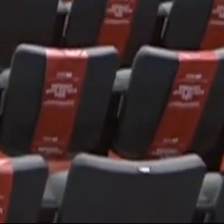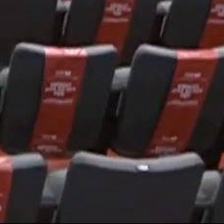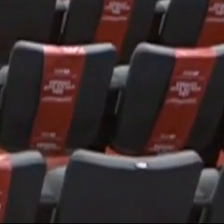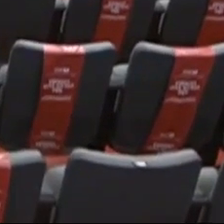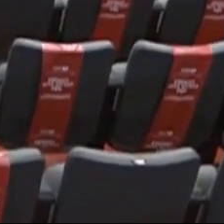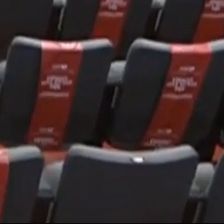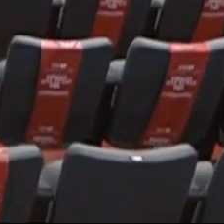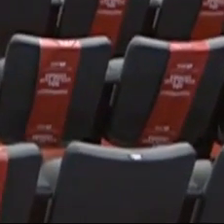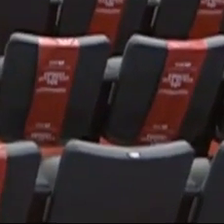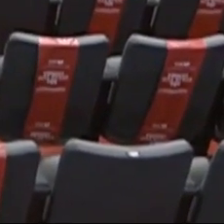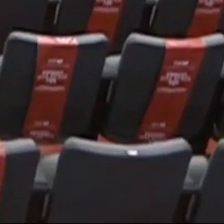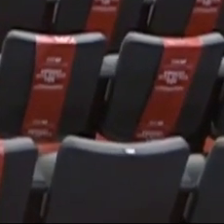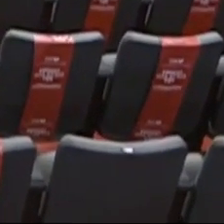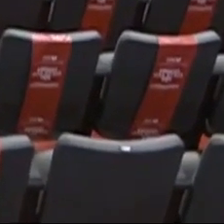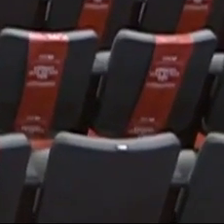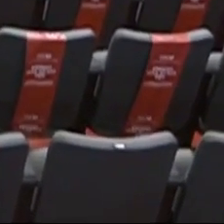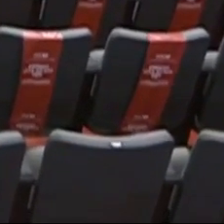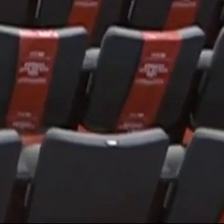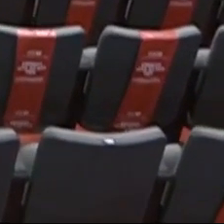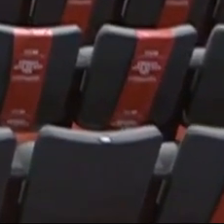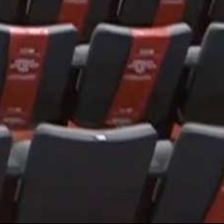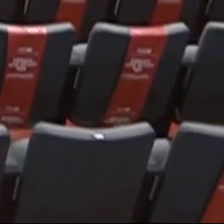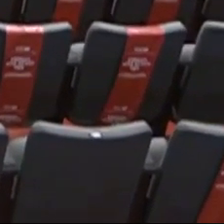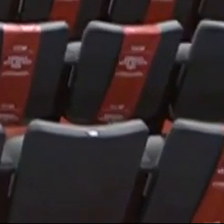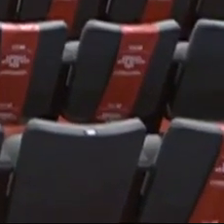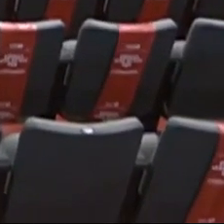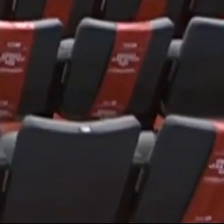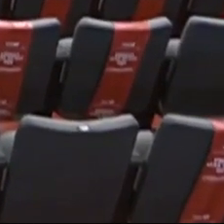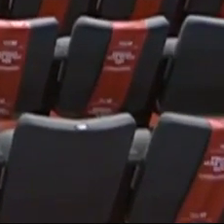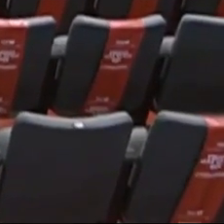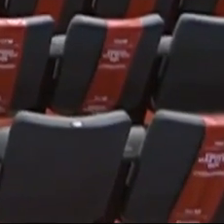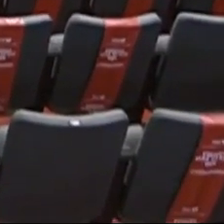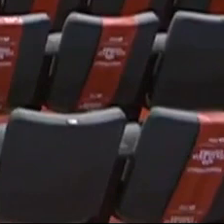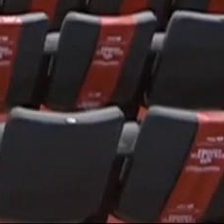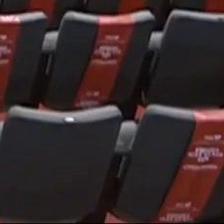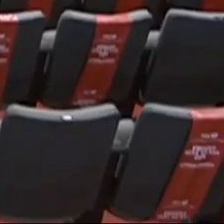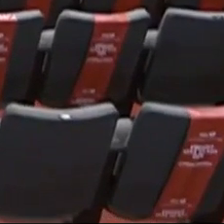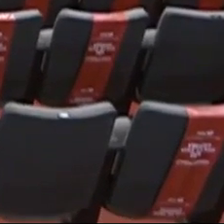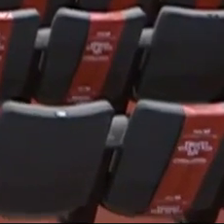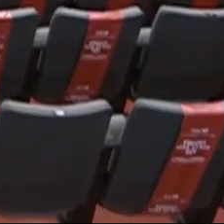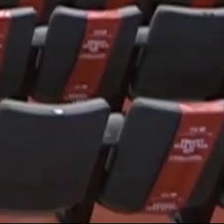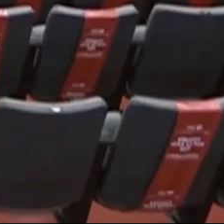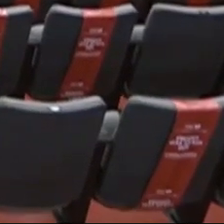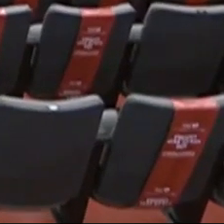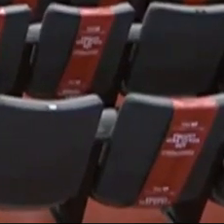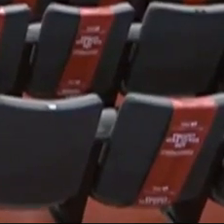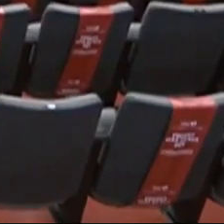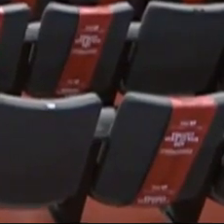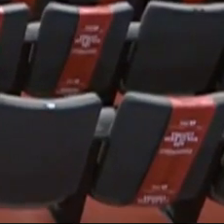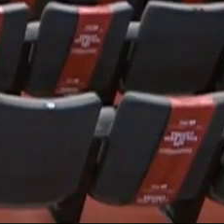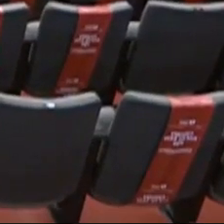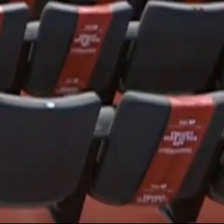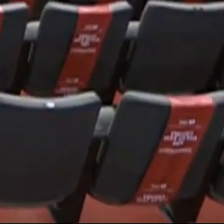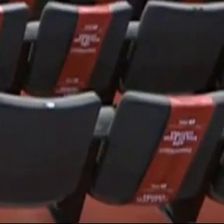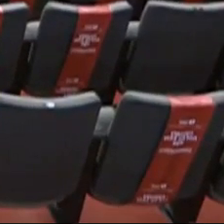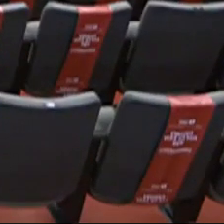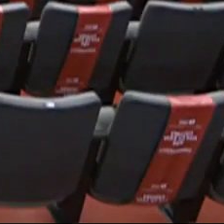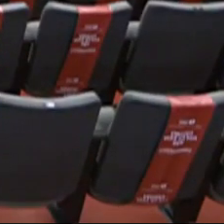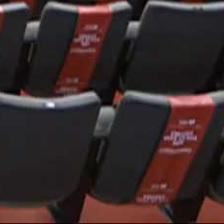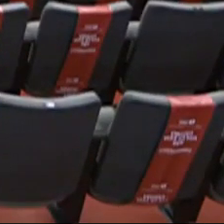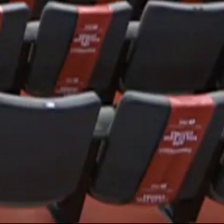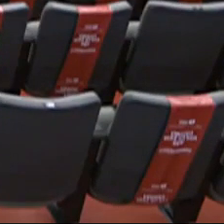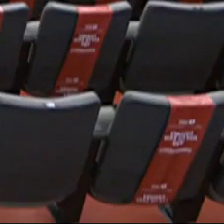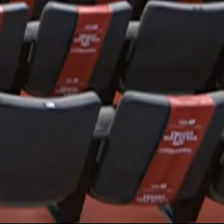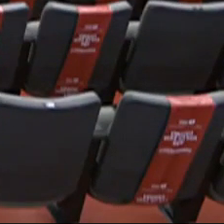E aí E aí E aí E aí